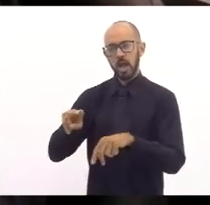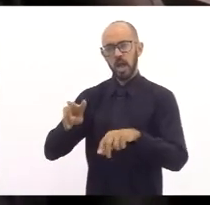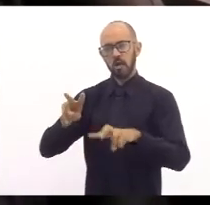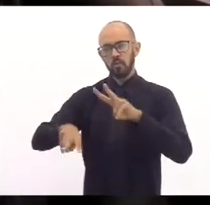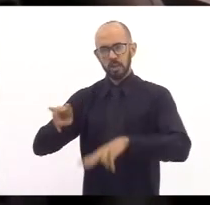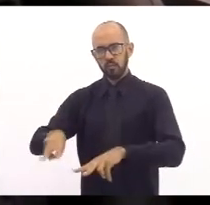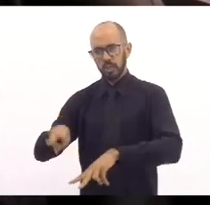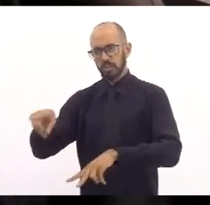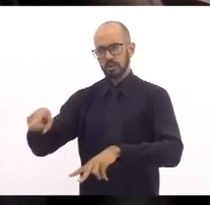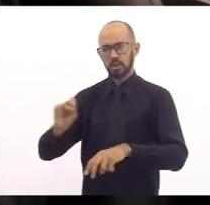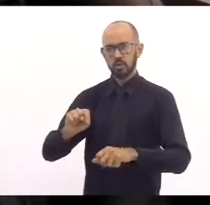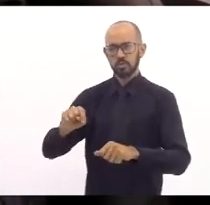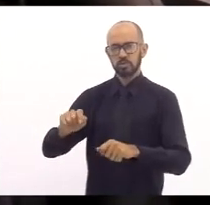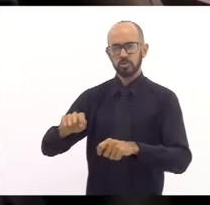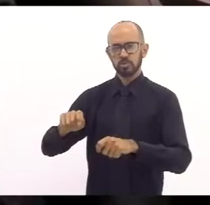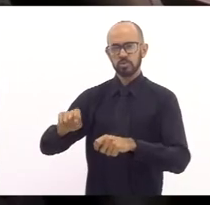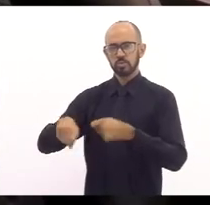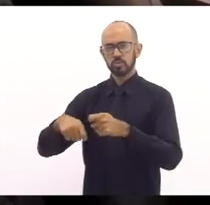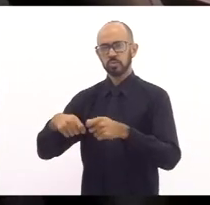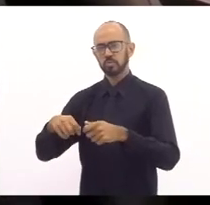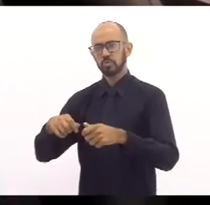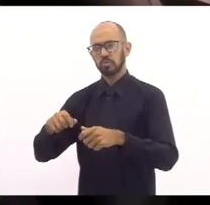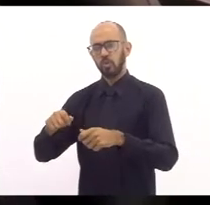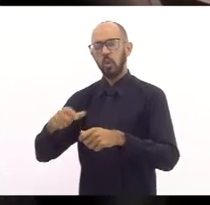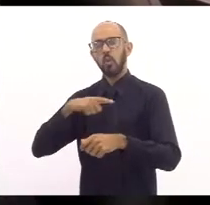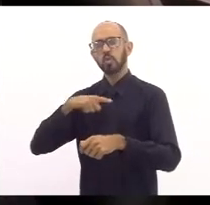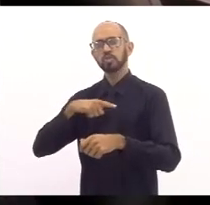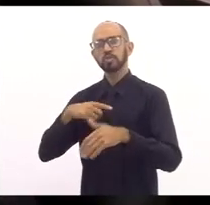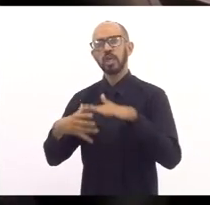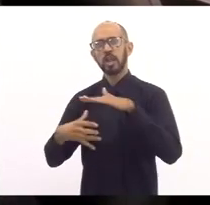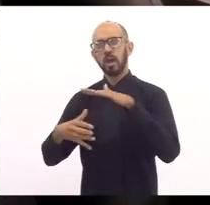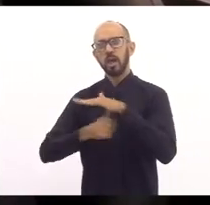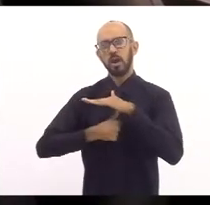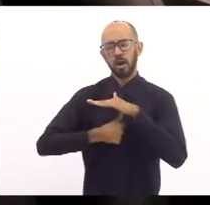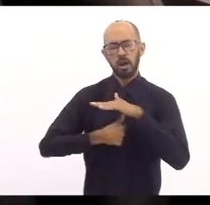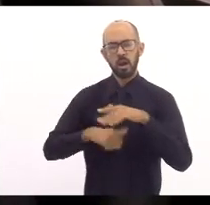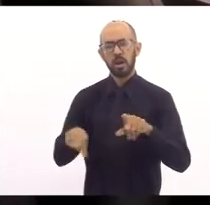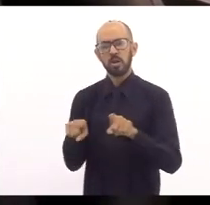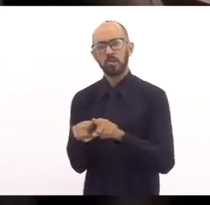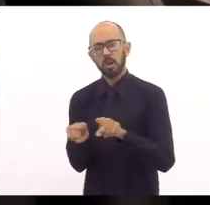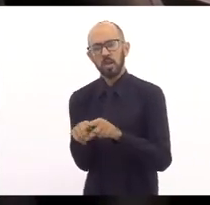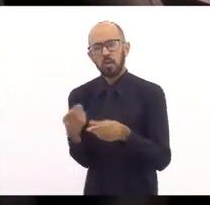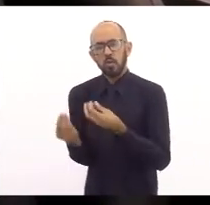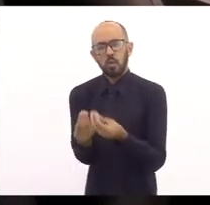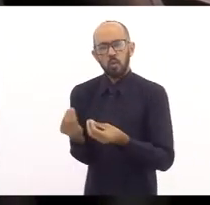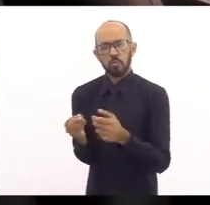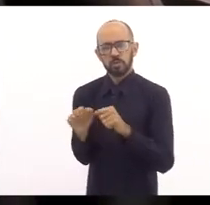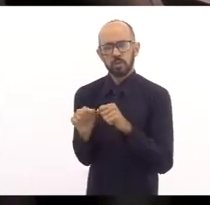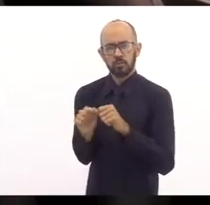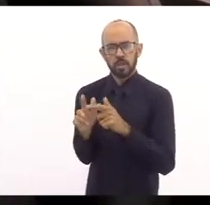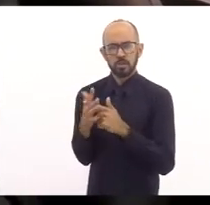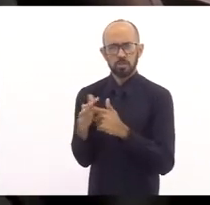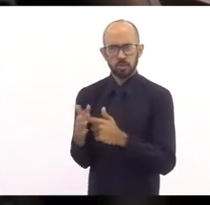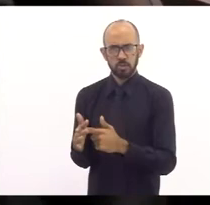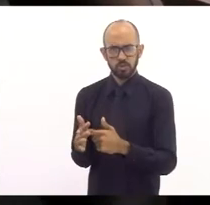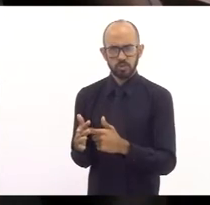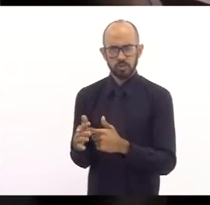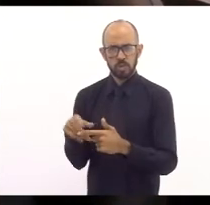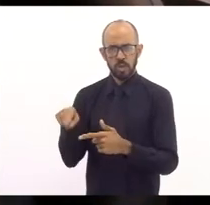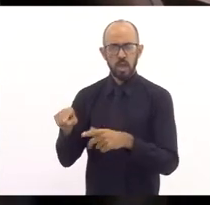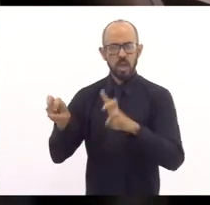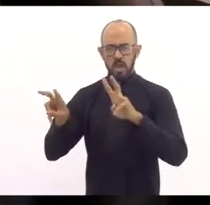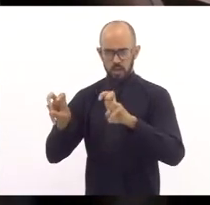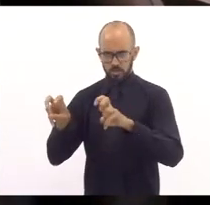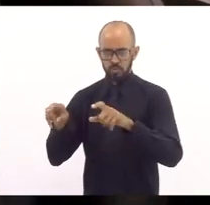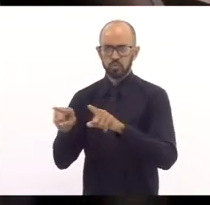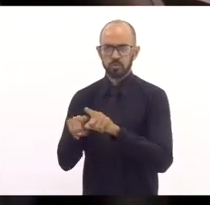estão os pontos de sinalização, onde houve furto, onde ele ocorreu, como está, né, como é que foi feita a manutenção, são assuntos que, de alguma maneira,